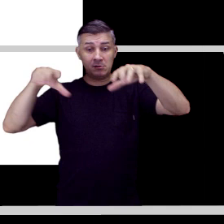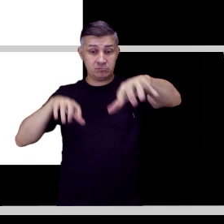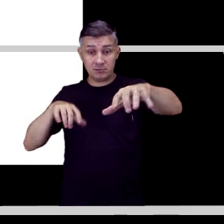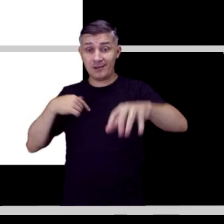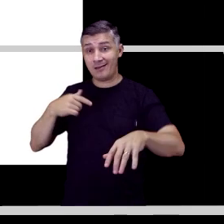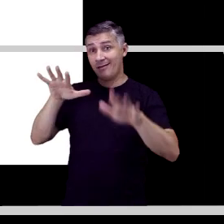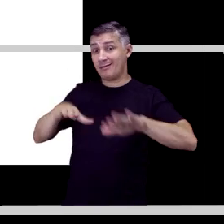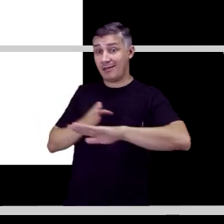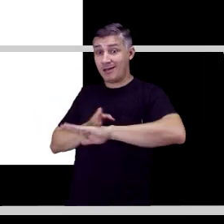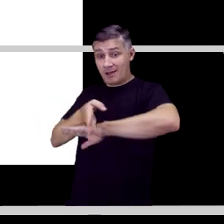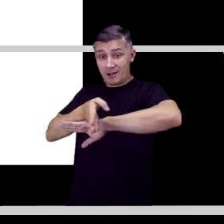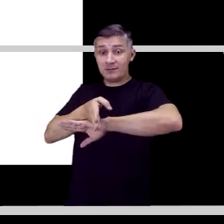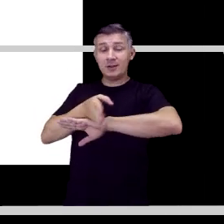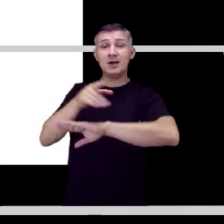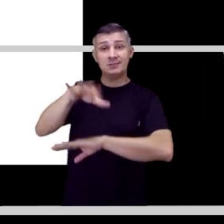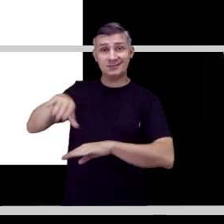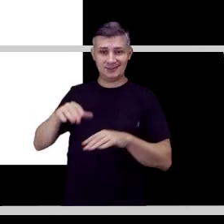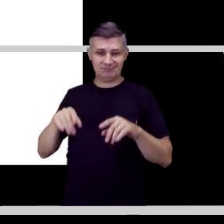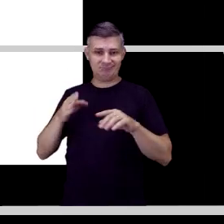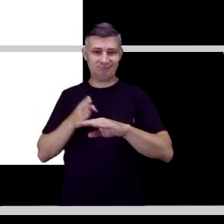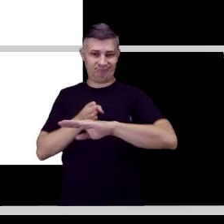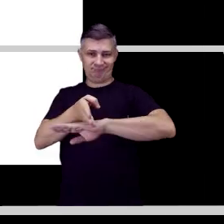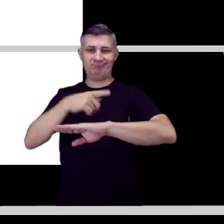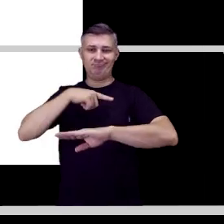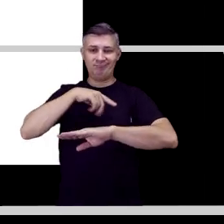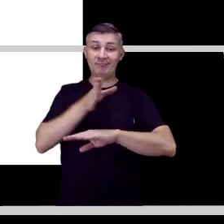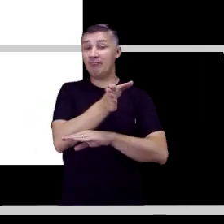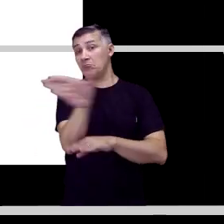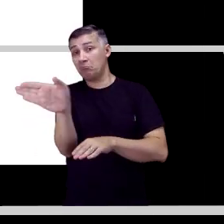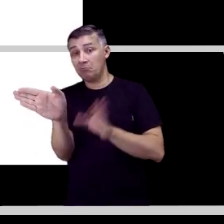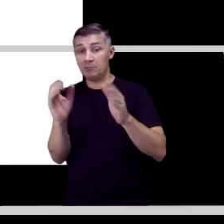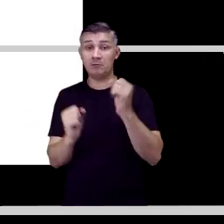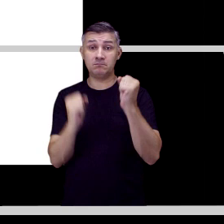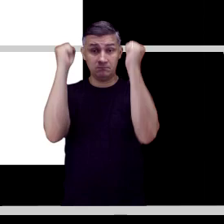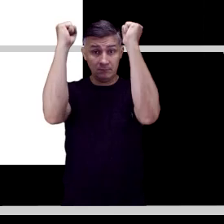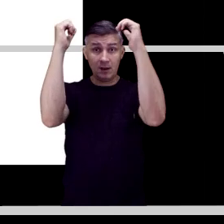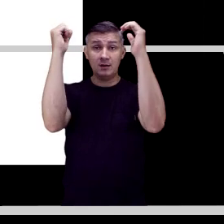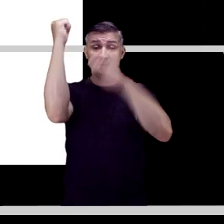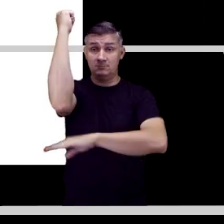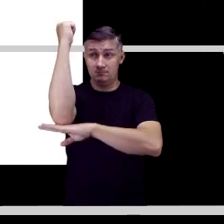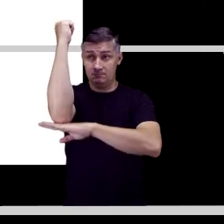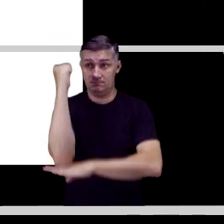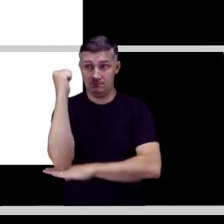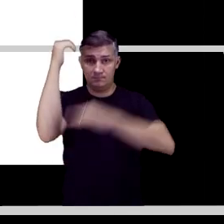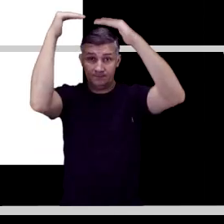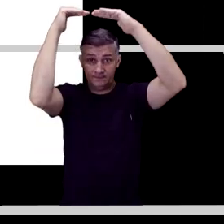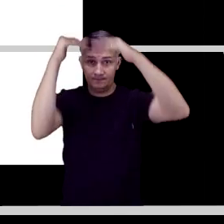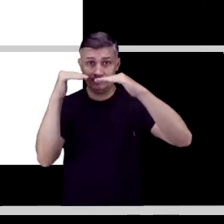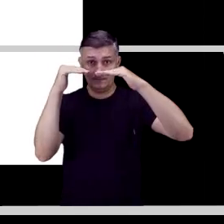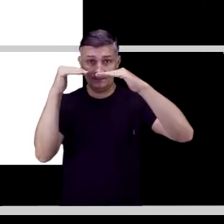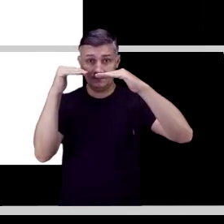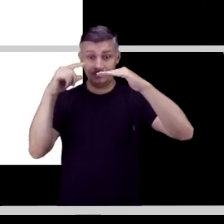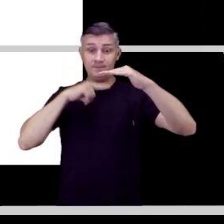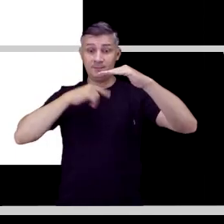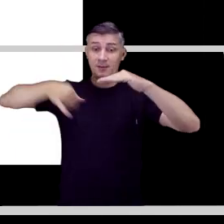Então, como eu dizia, esse hall de entrada, ele é tratado com o pé direito mais baixo, né? Então, acima dele